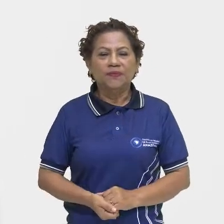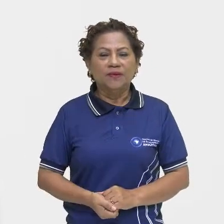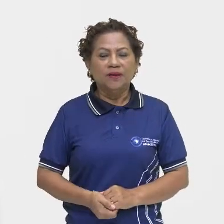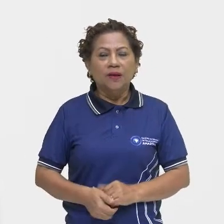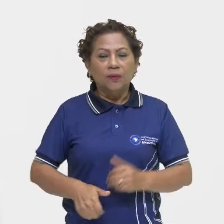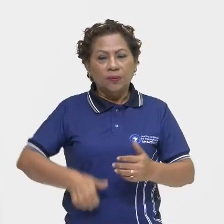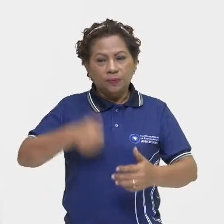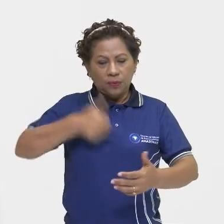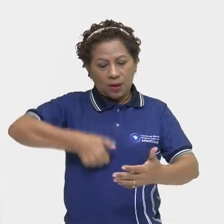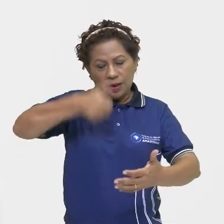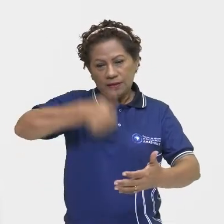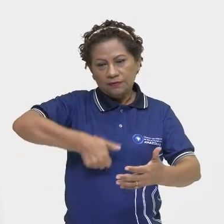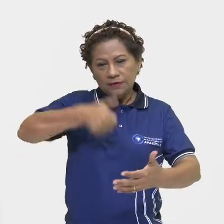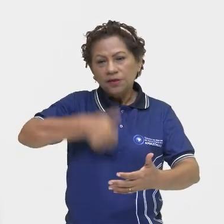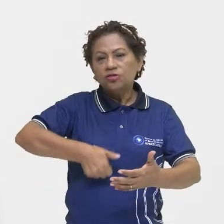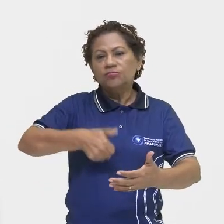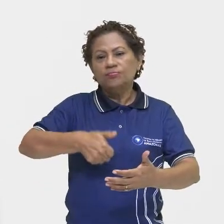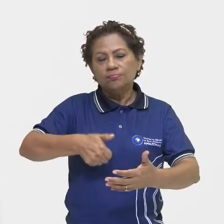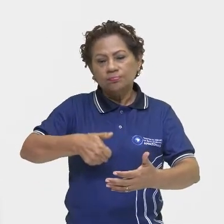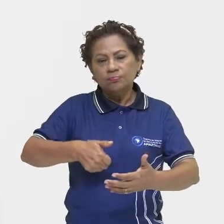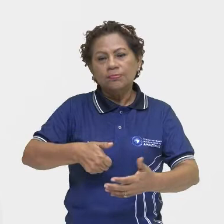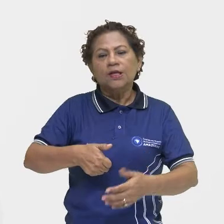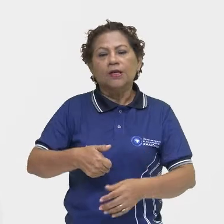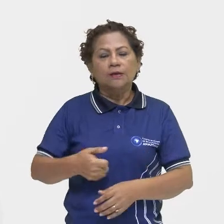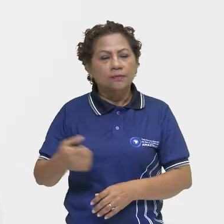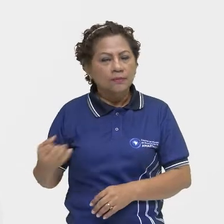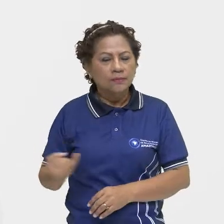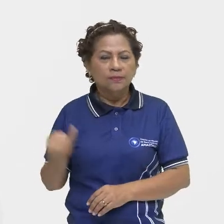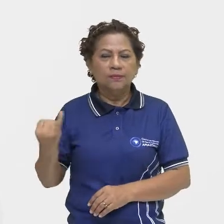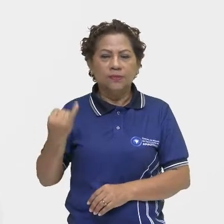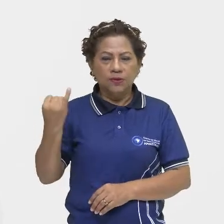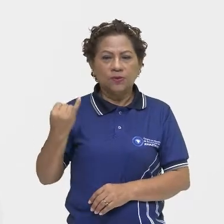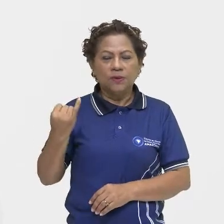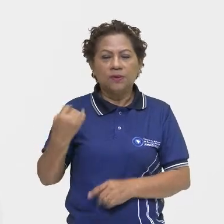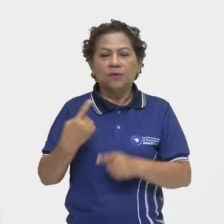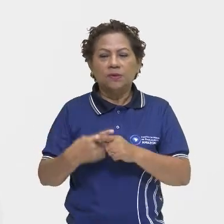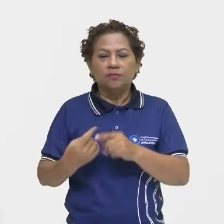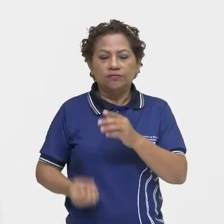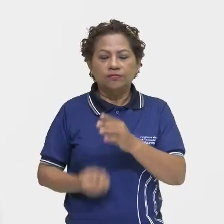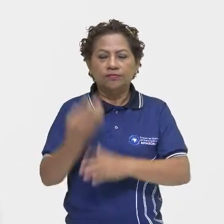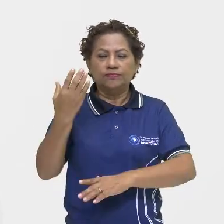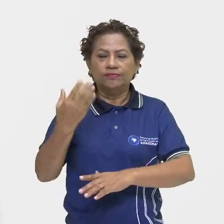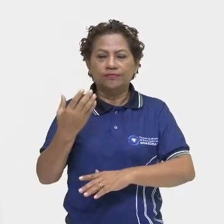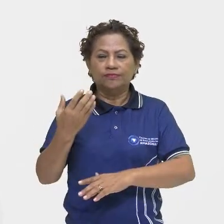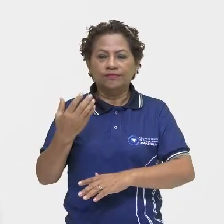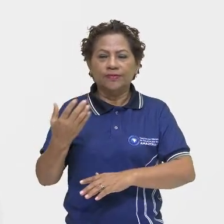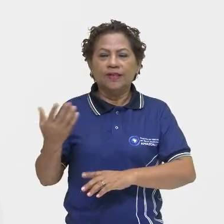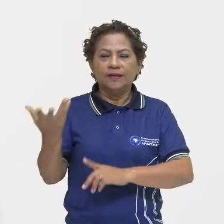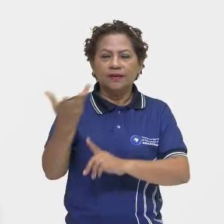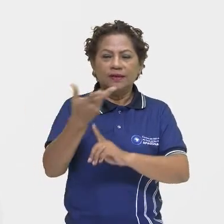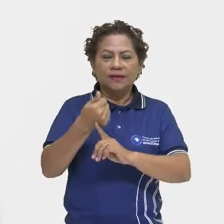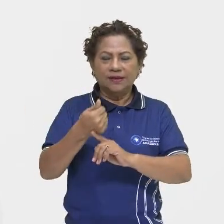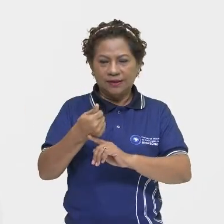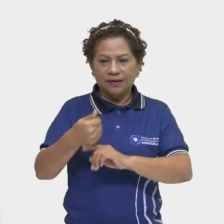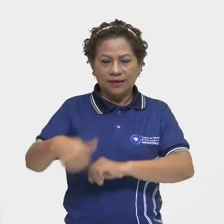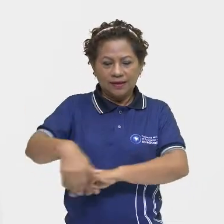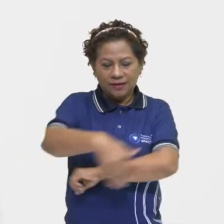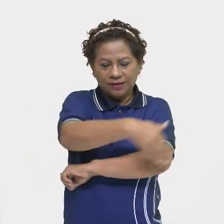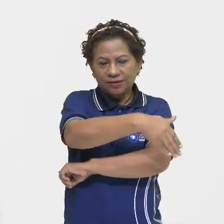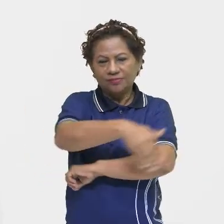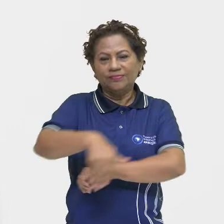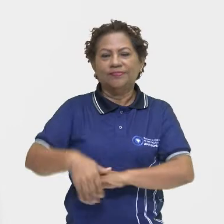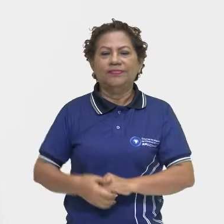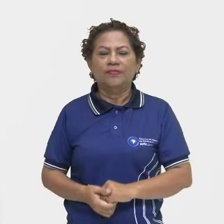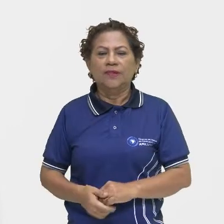das principais formas de manifestação da arte urbana. Muito presente nas vias